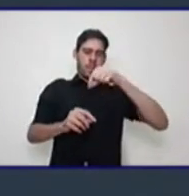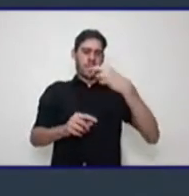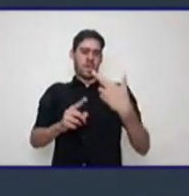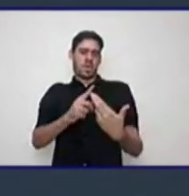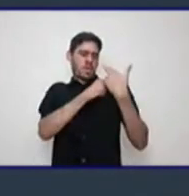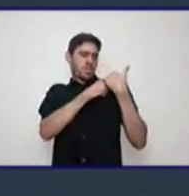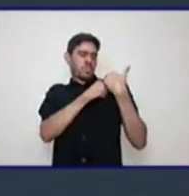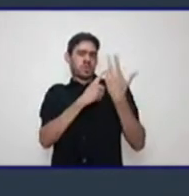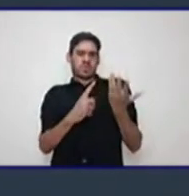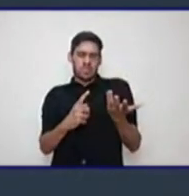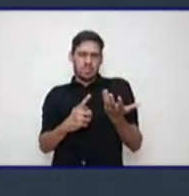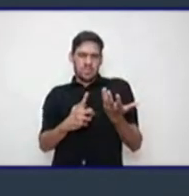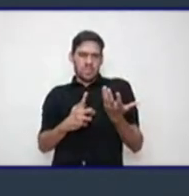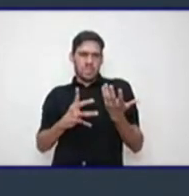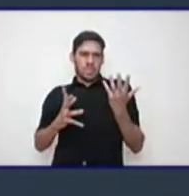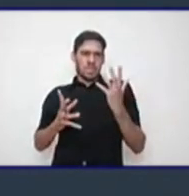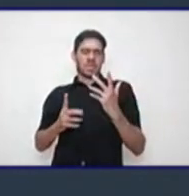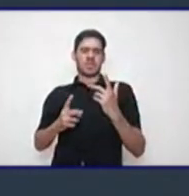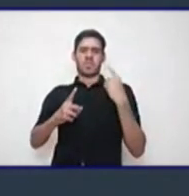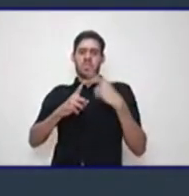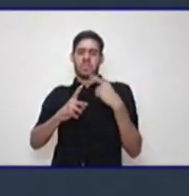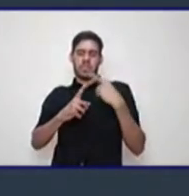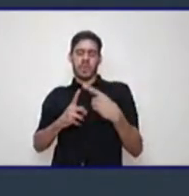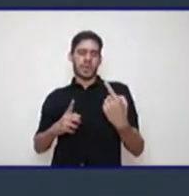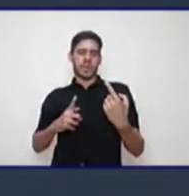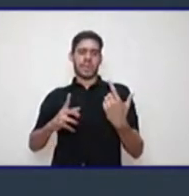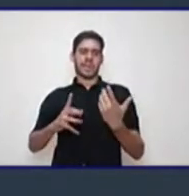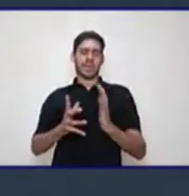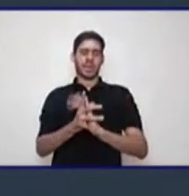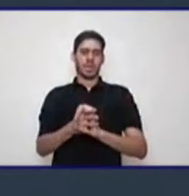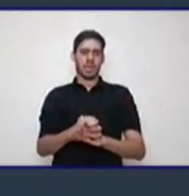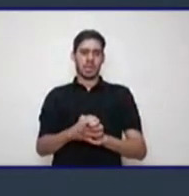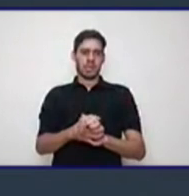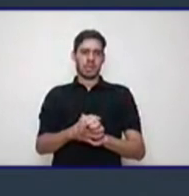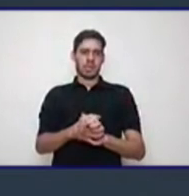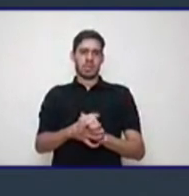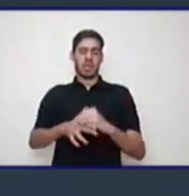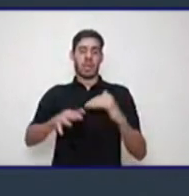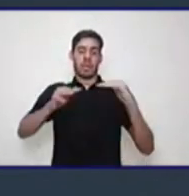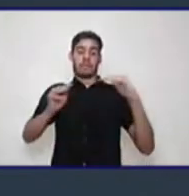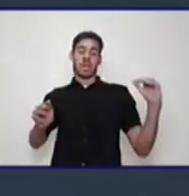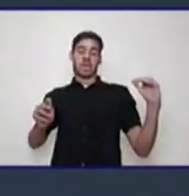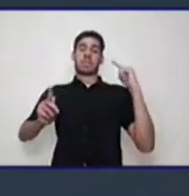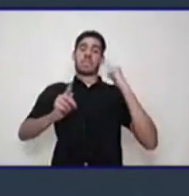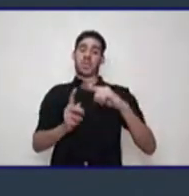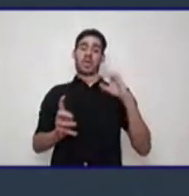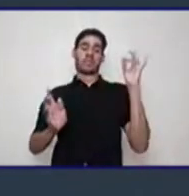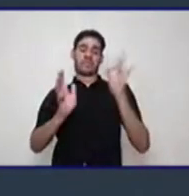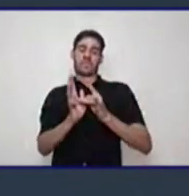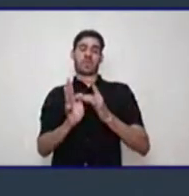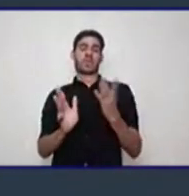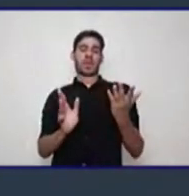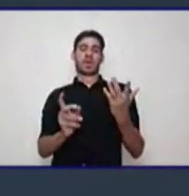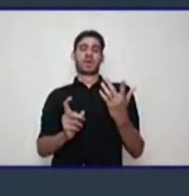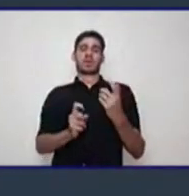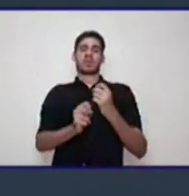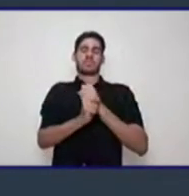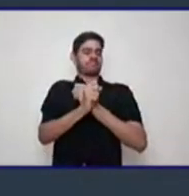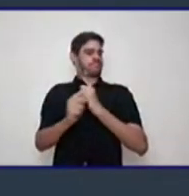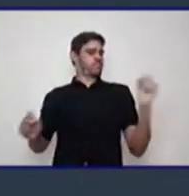por atuar com parcialidade, porque efetivamente